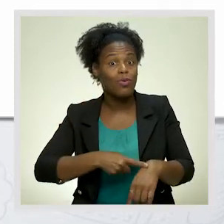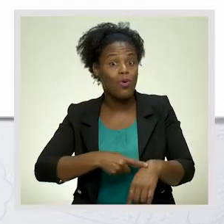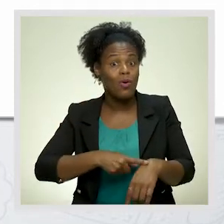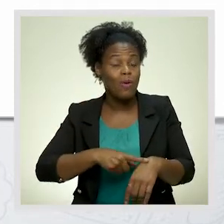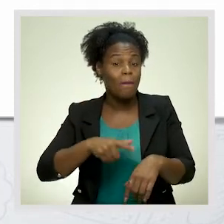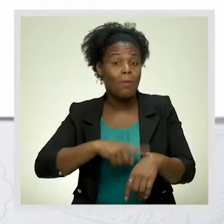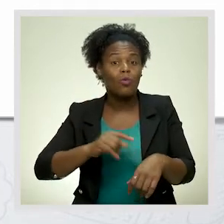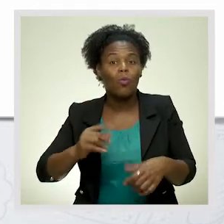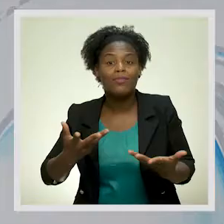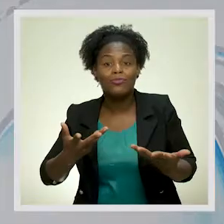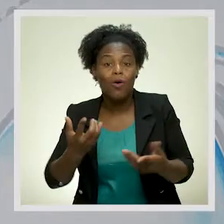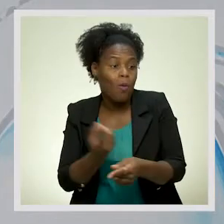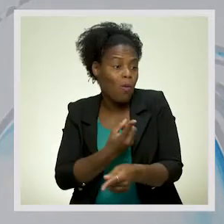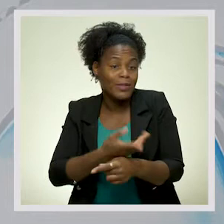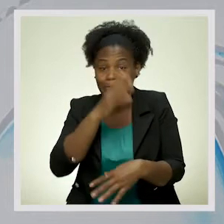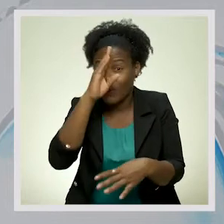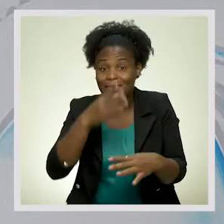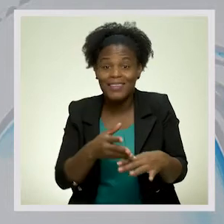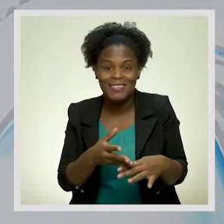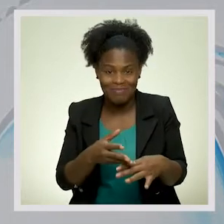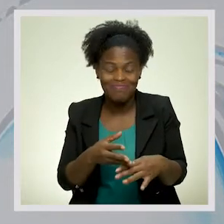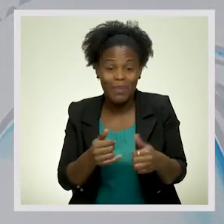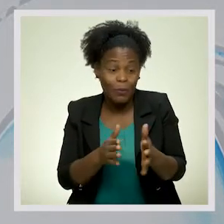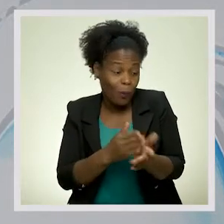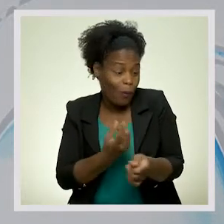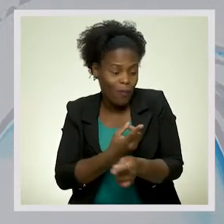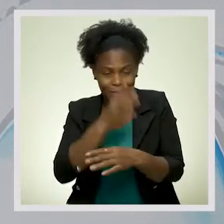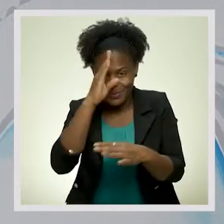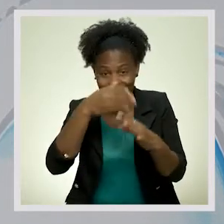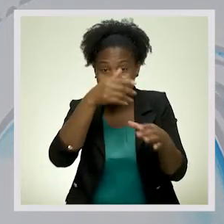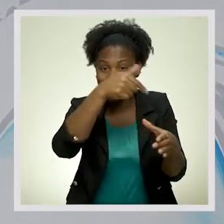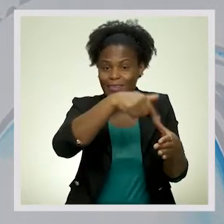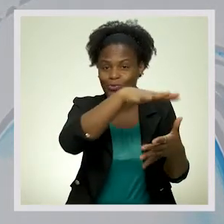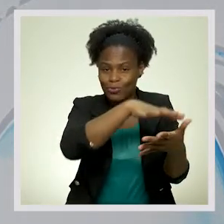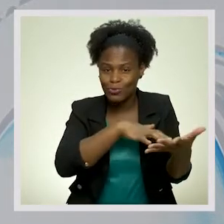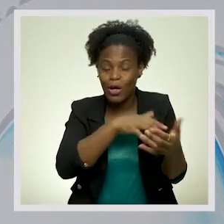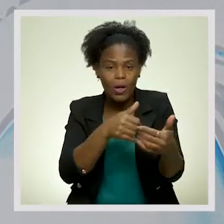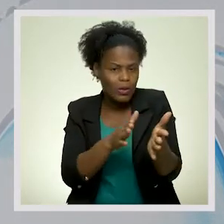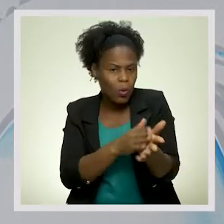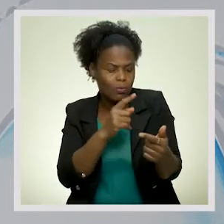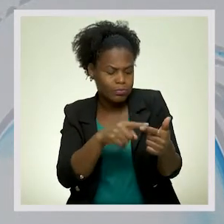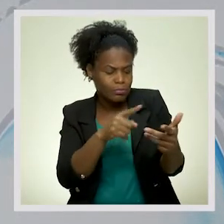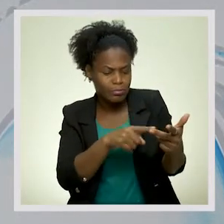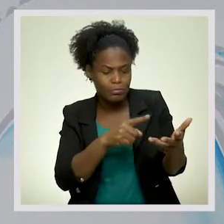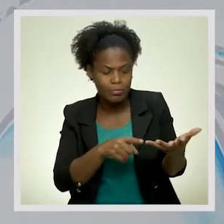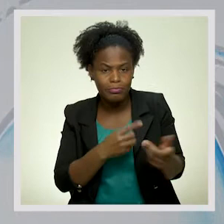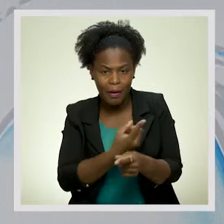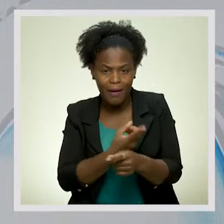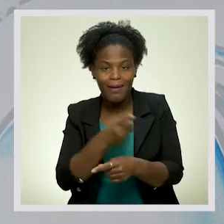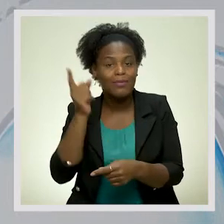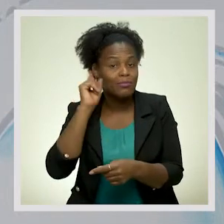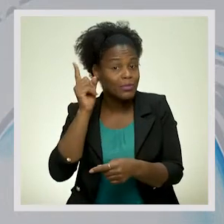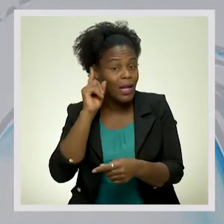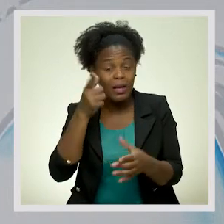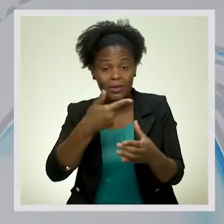tudo acontece. Meninos? Todos esses elementos são ingredientes para termos um